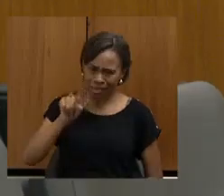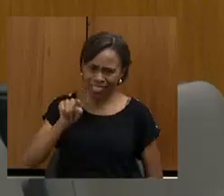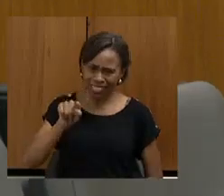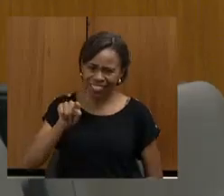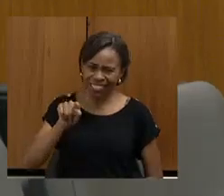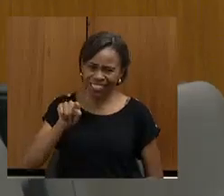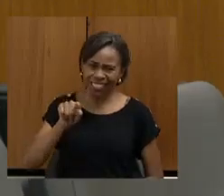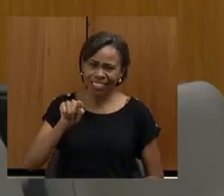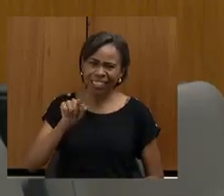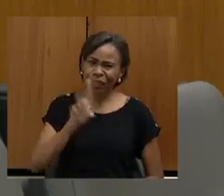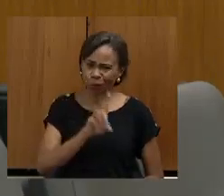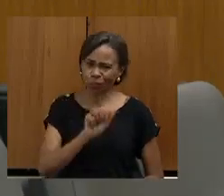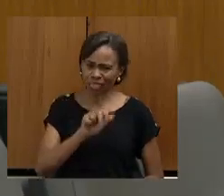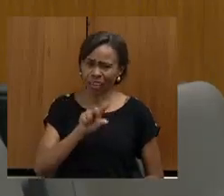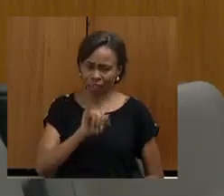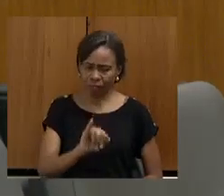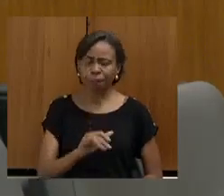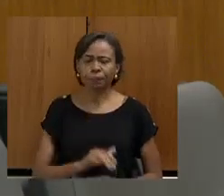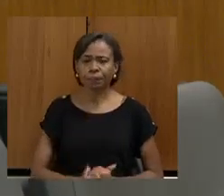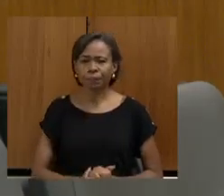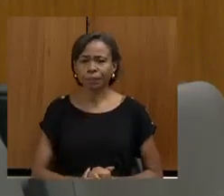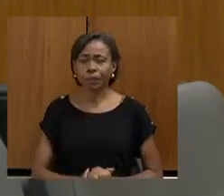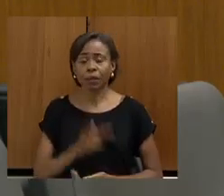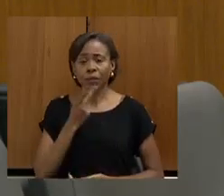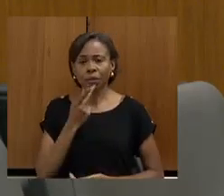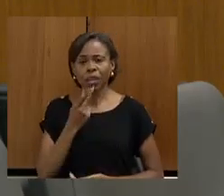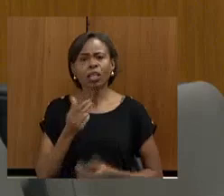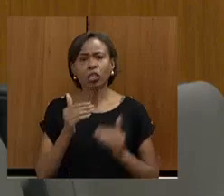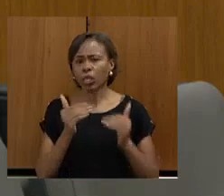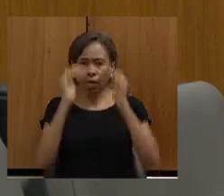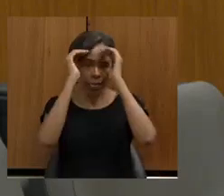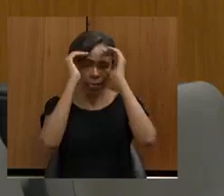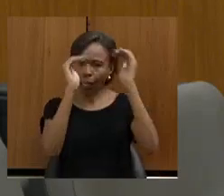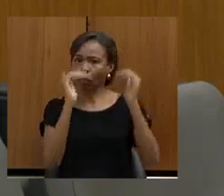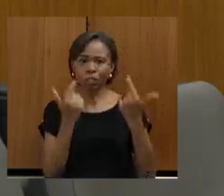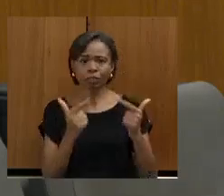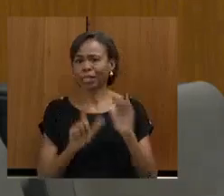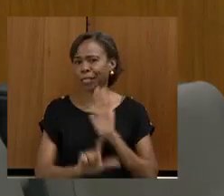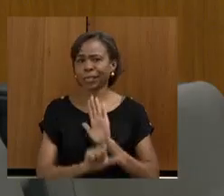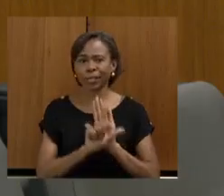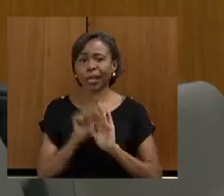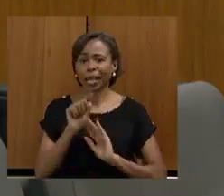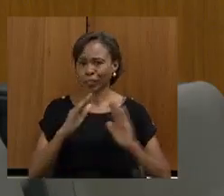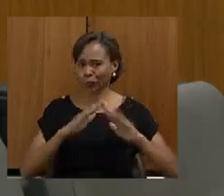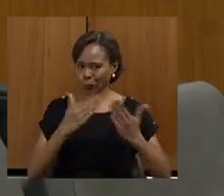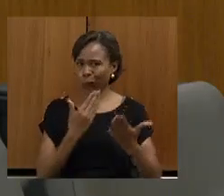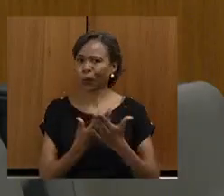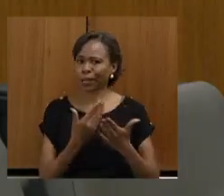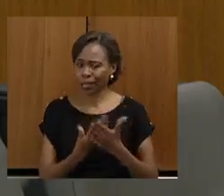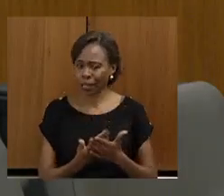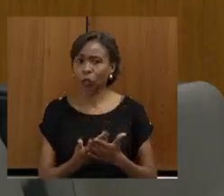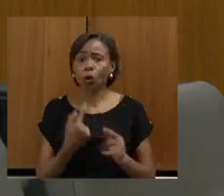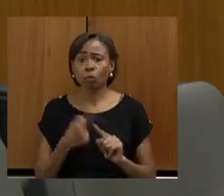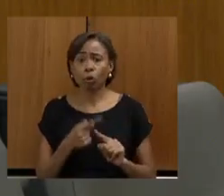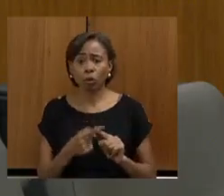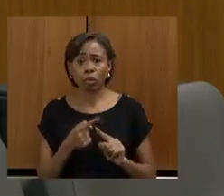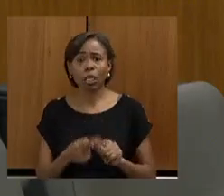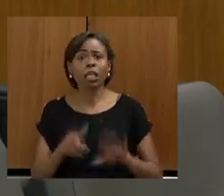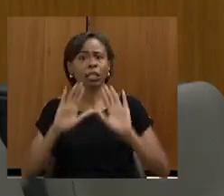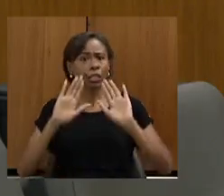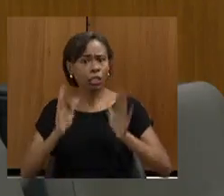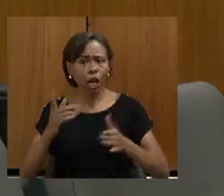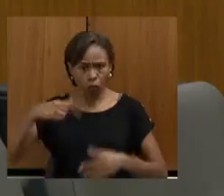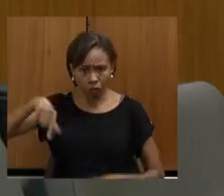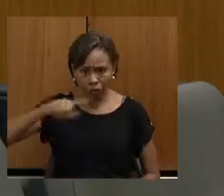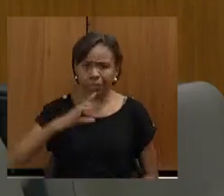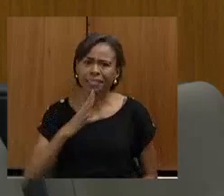sobre o descumprimento da legislação pelo Colégio São Tomás de Aquino. Uma vez que o caso já é de conhecimento de